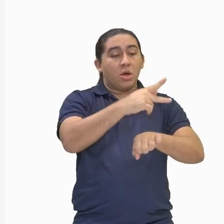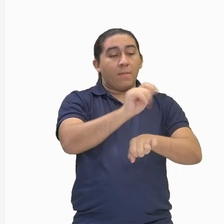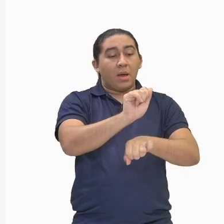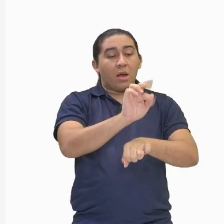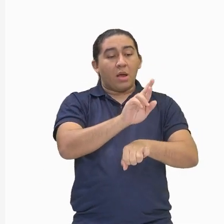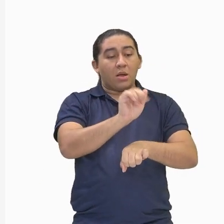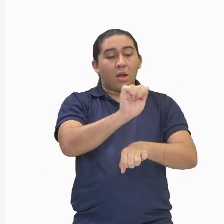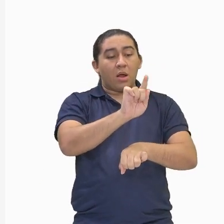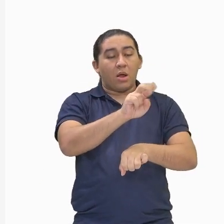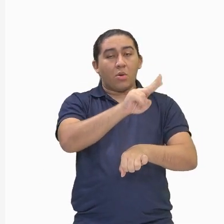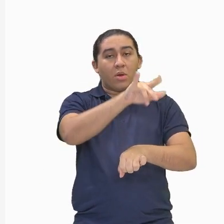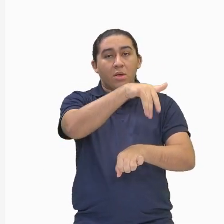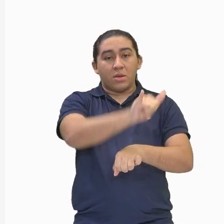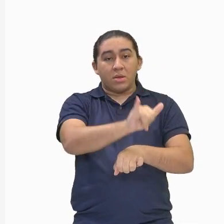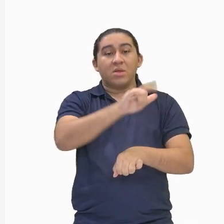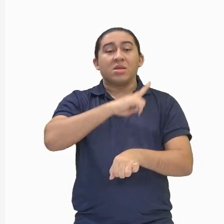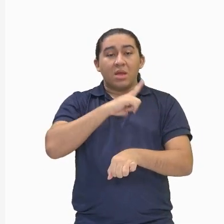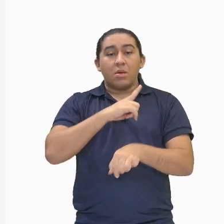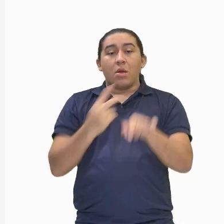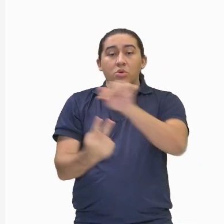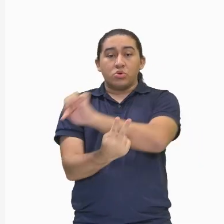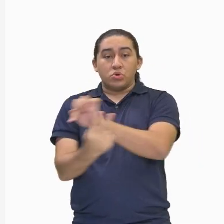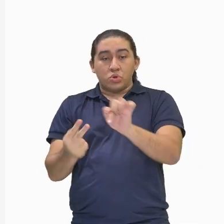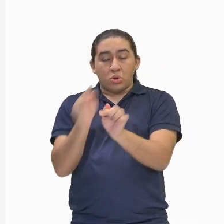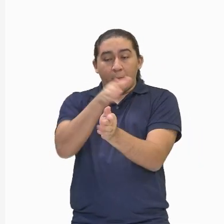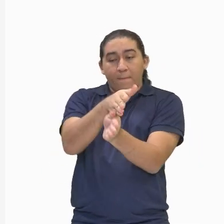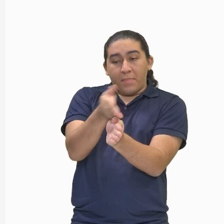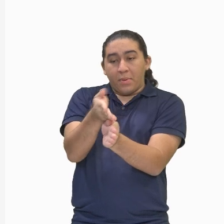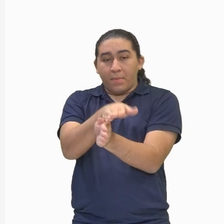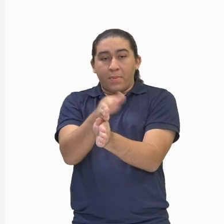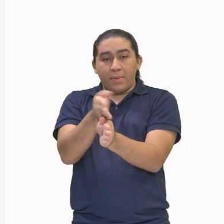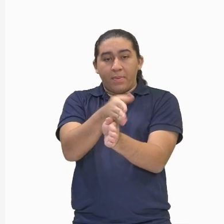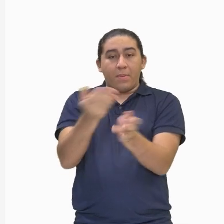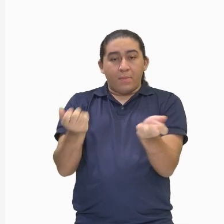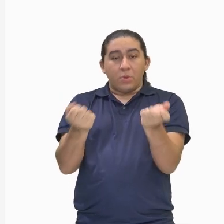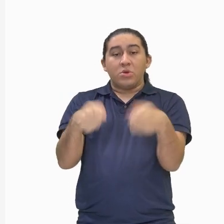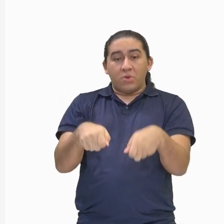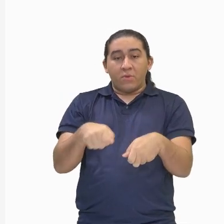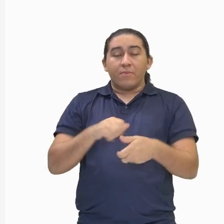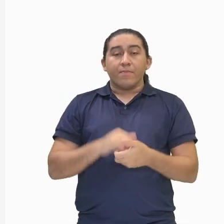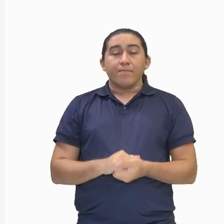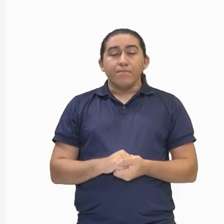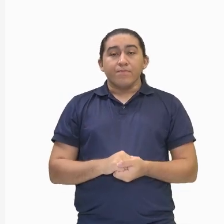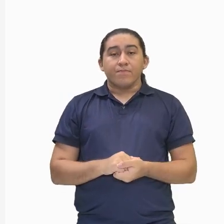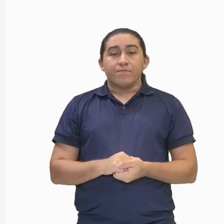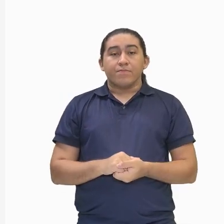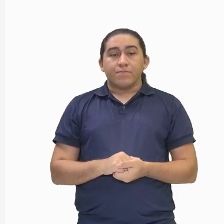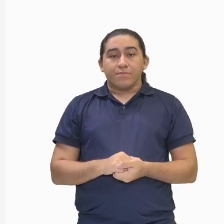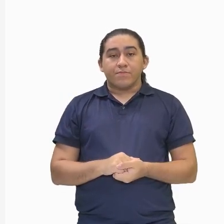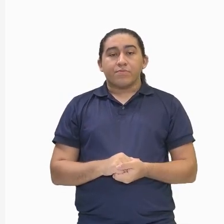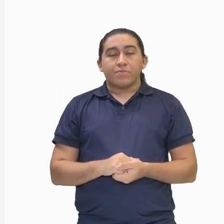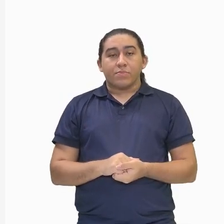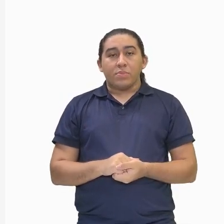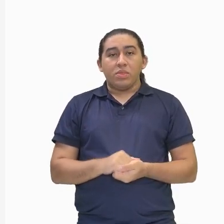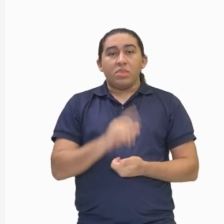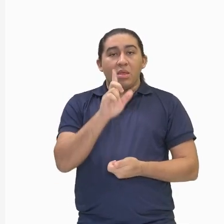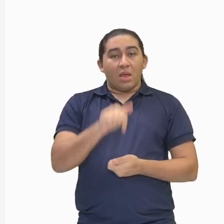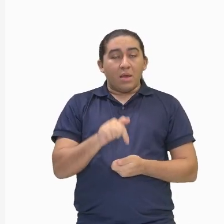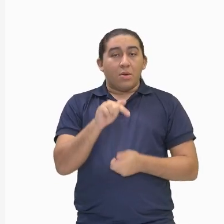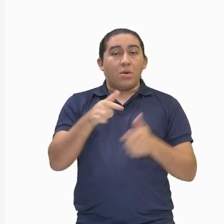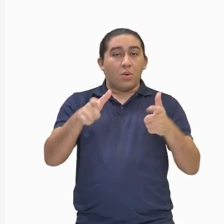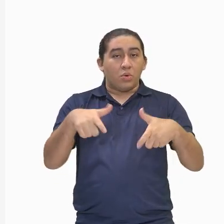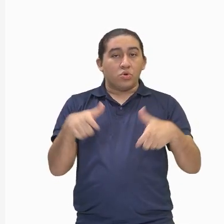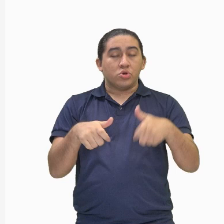fornece energia para o Brasil, como também para o Paraguai. Foi uma usina feita